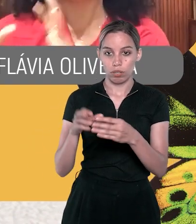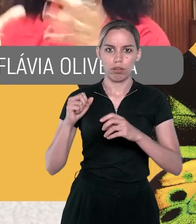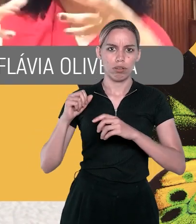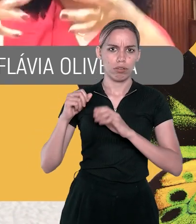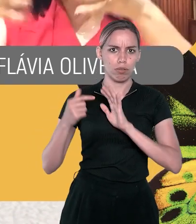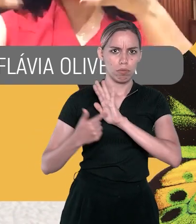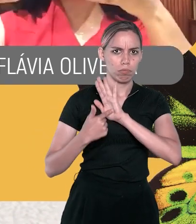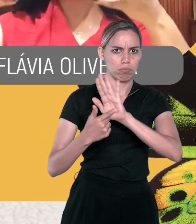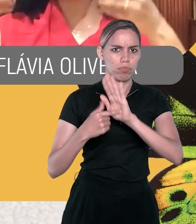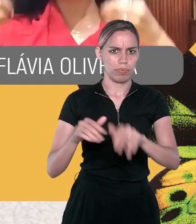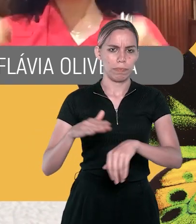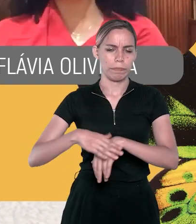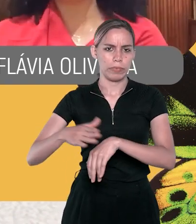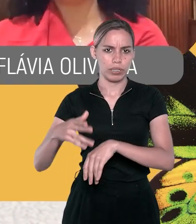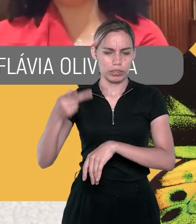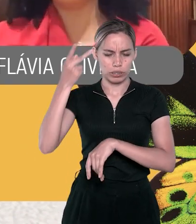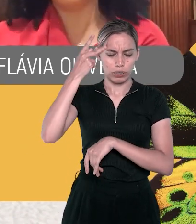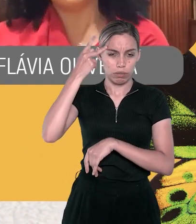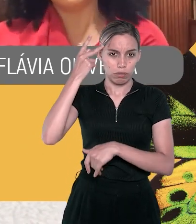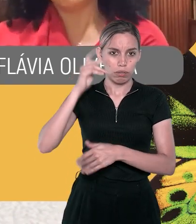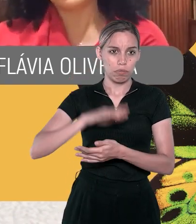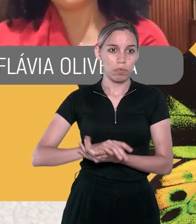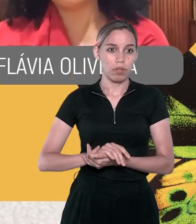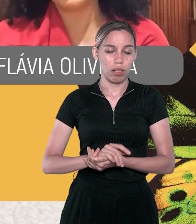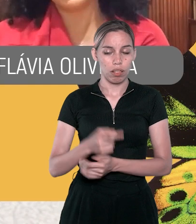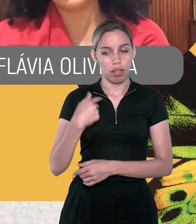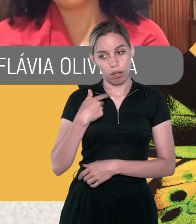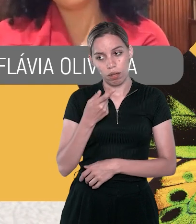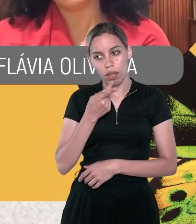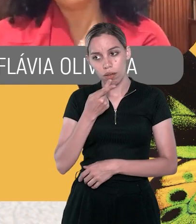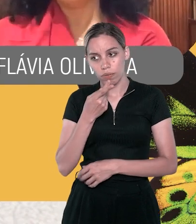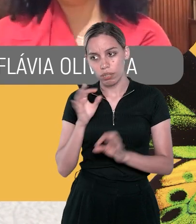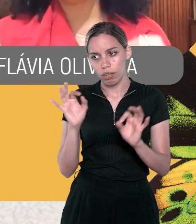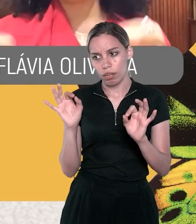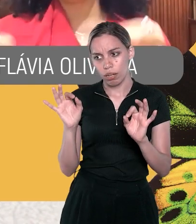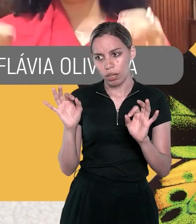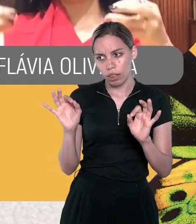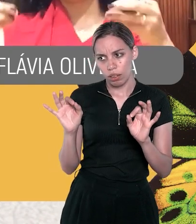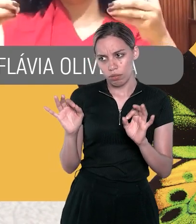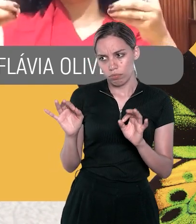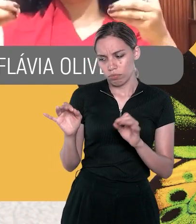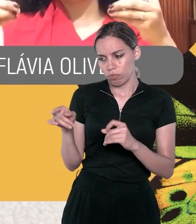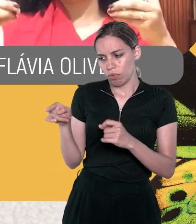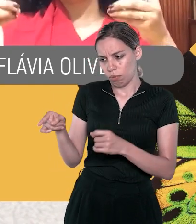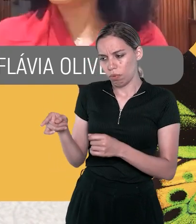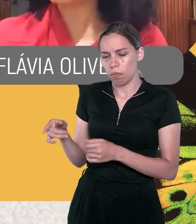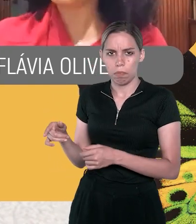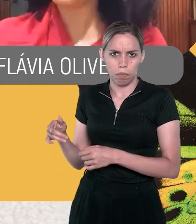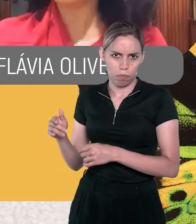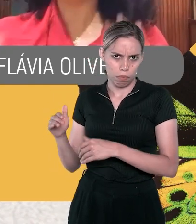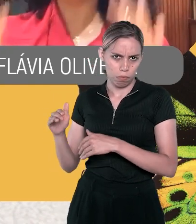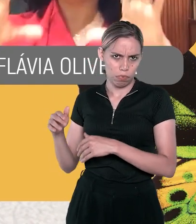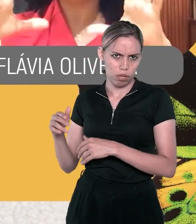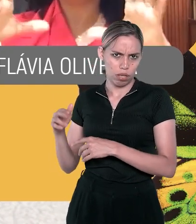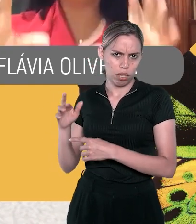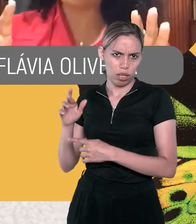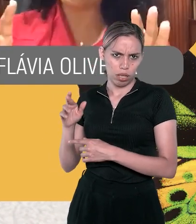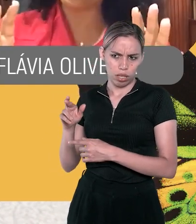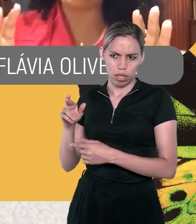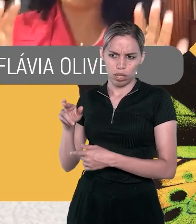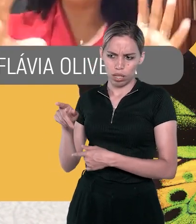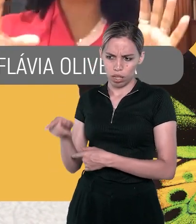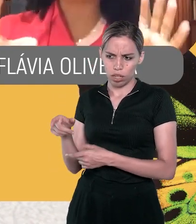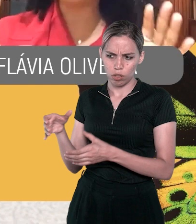estou destituindo de mérito, nem de reconhecimento